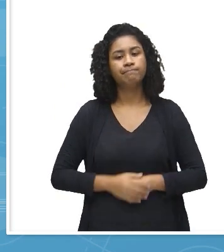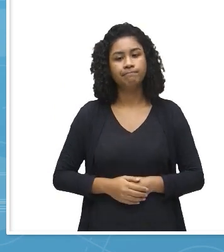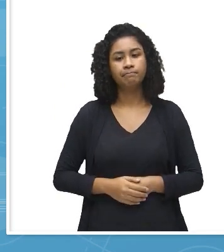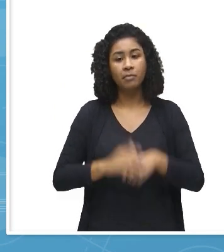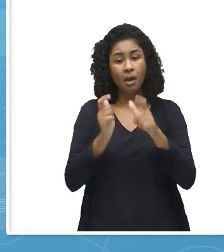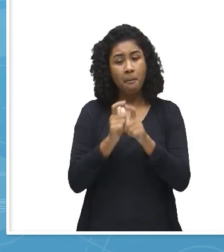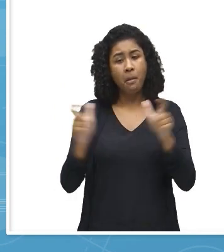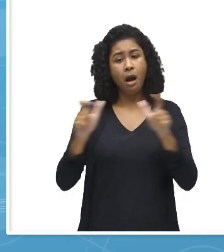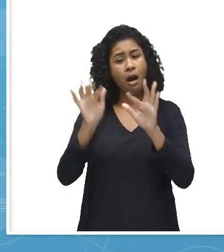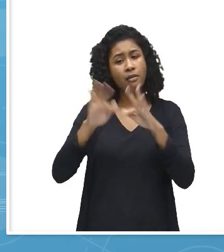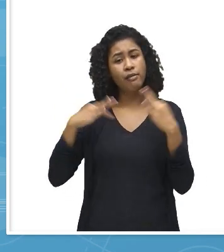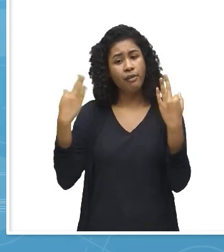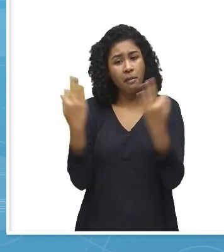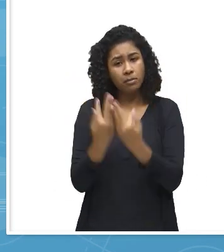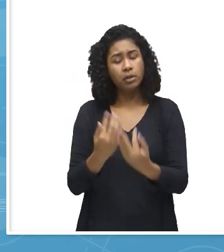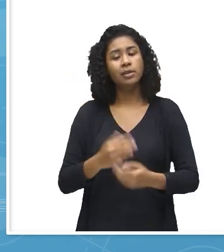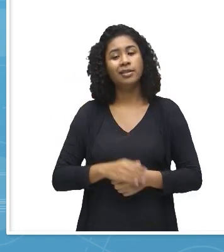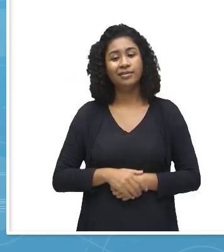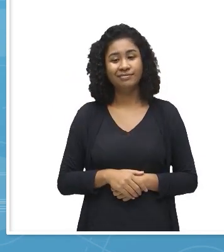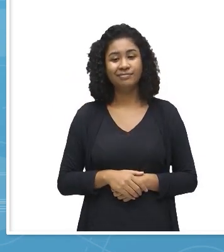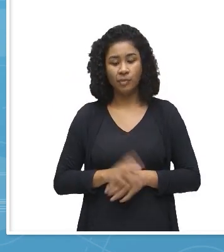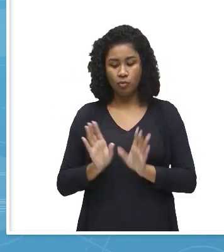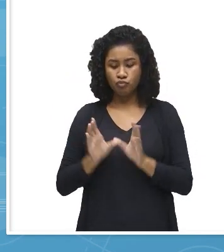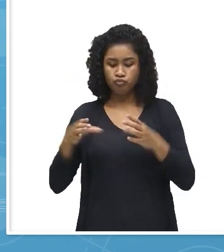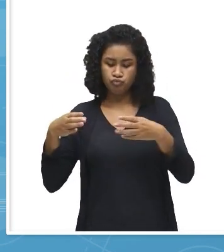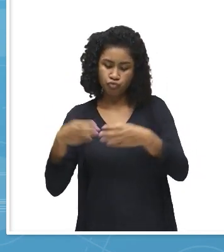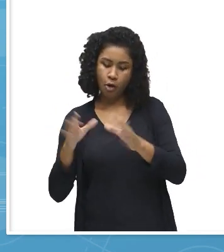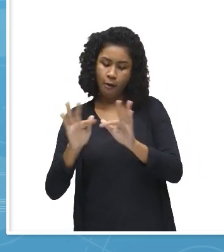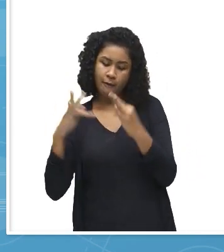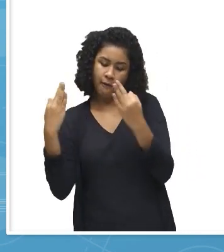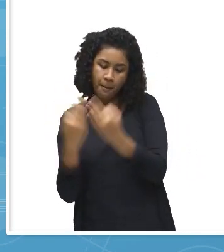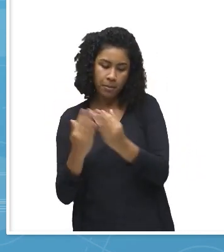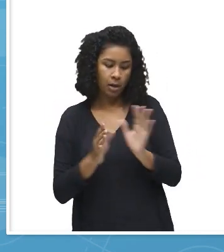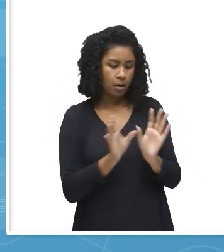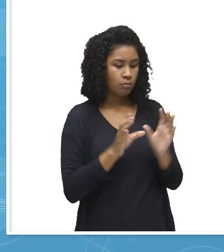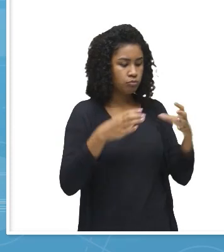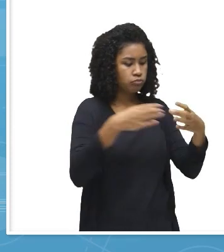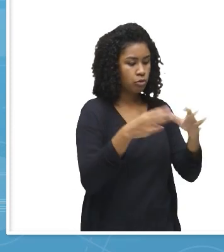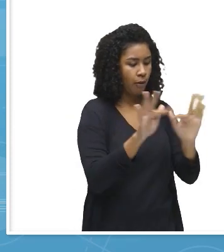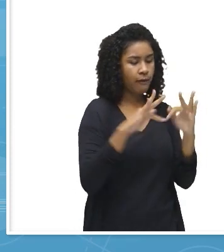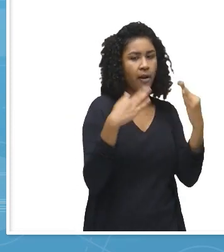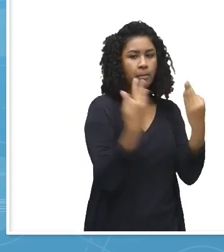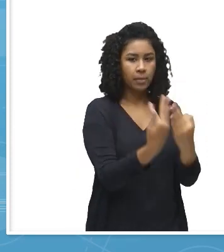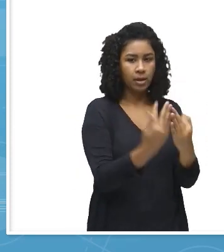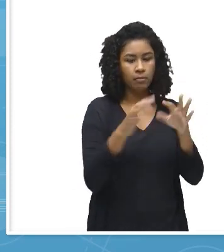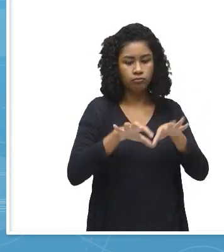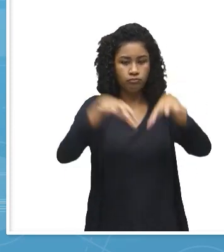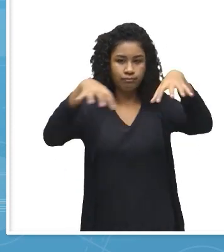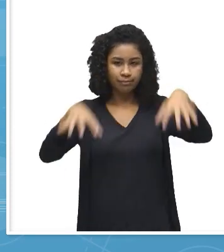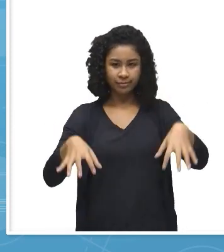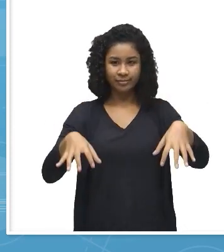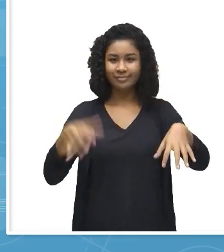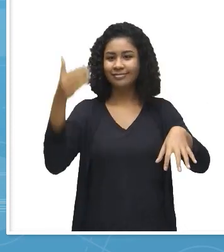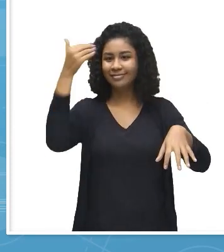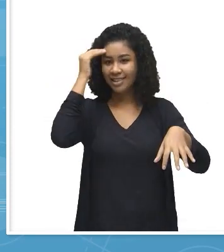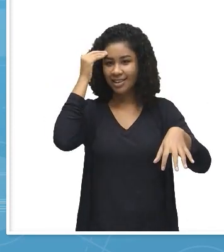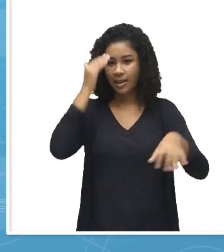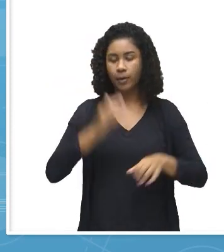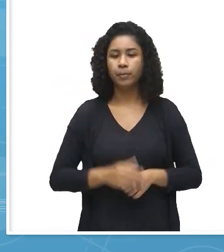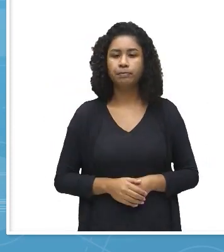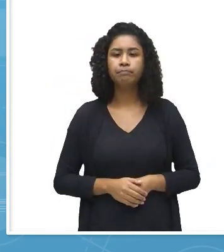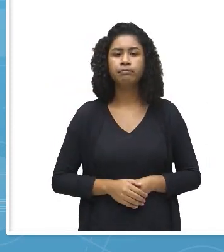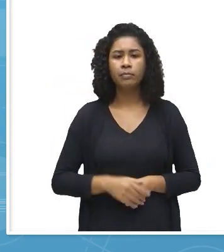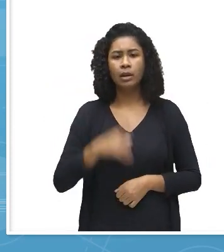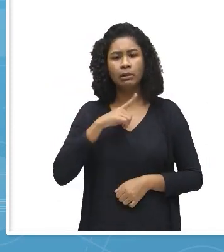eram familiares. Então, eles estavam ali organizados por esse laço de sangue. Muitos ali eram liderados